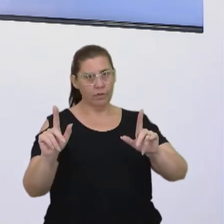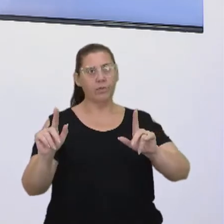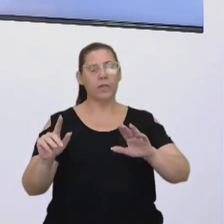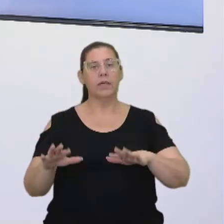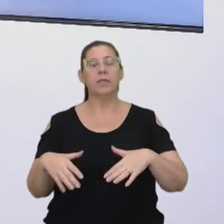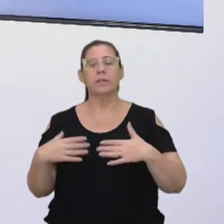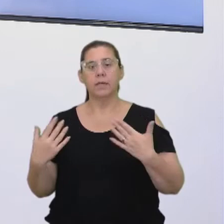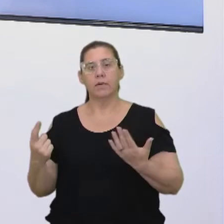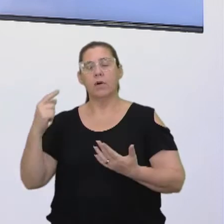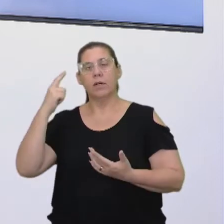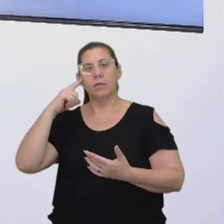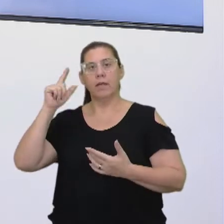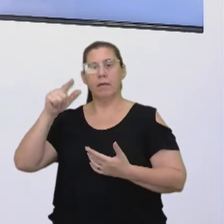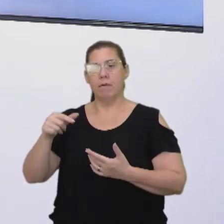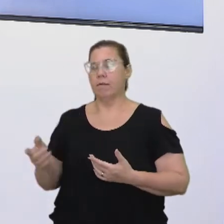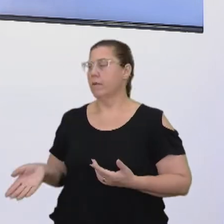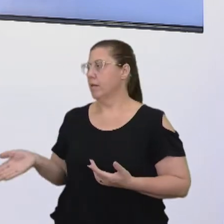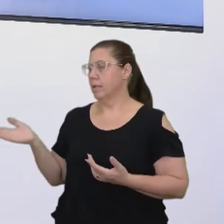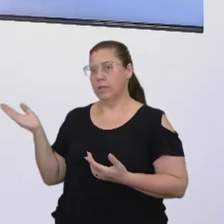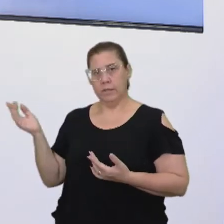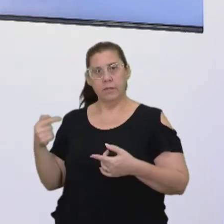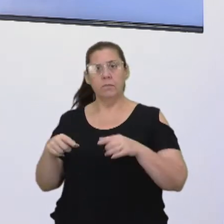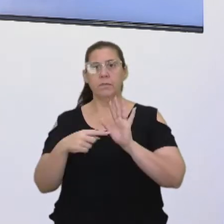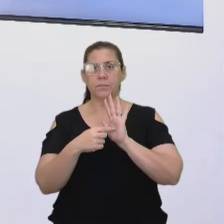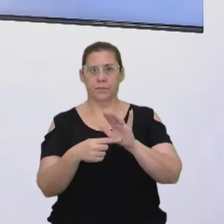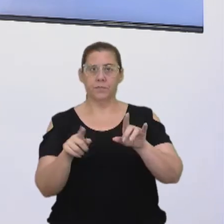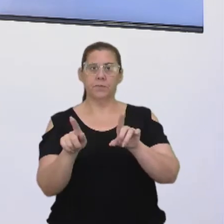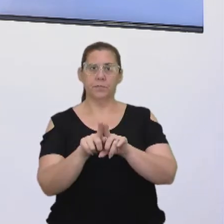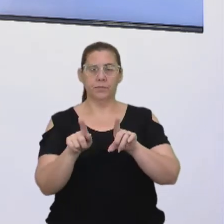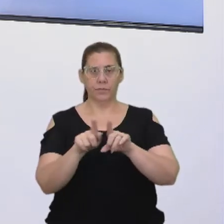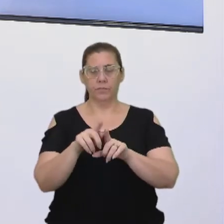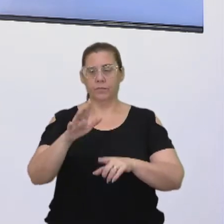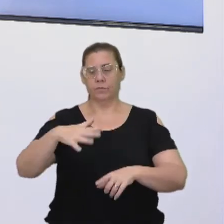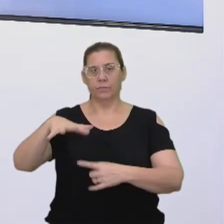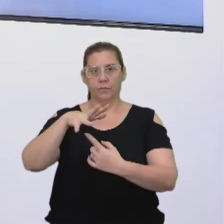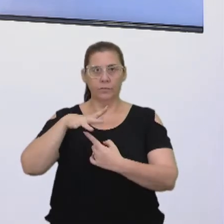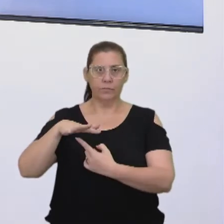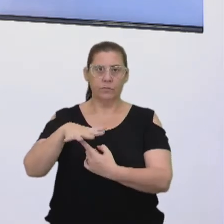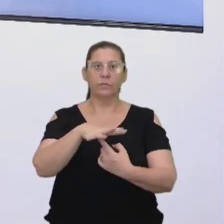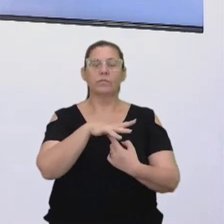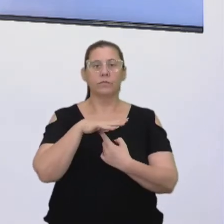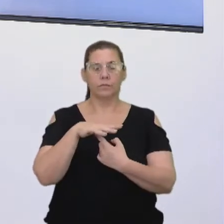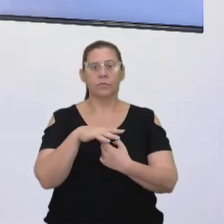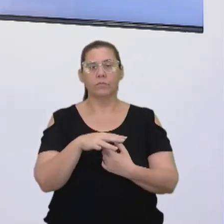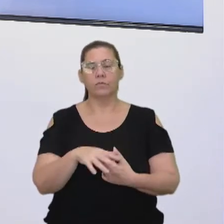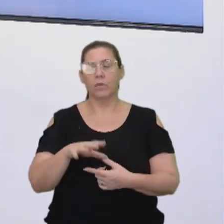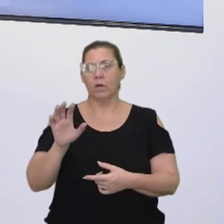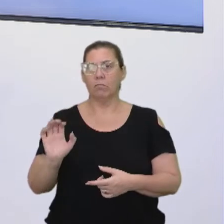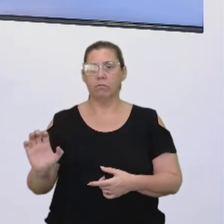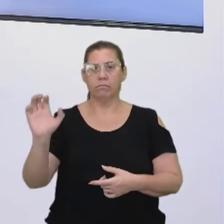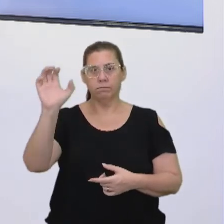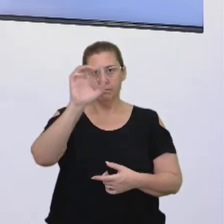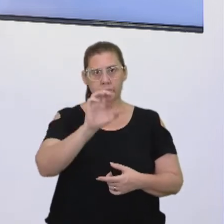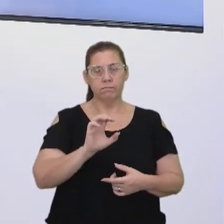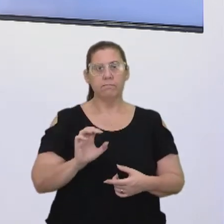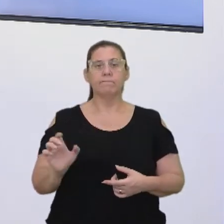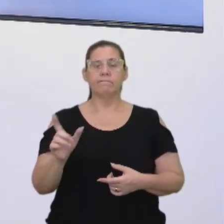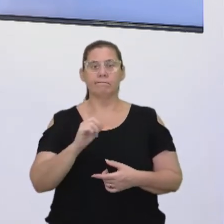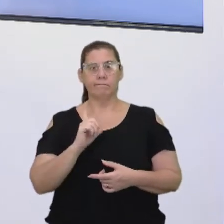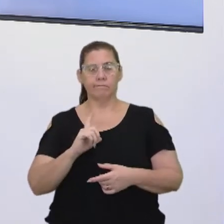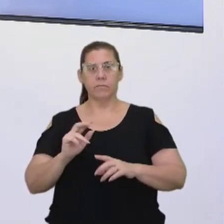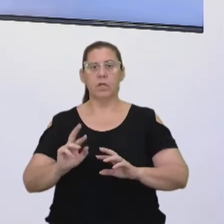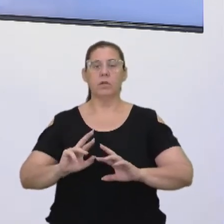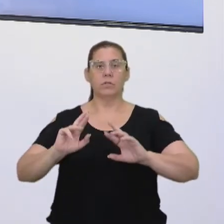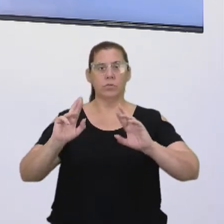Então, a ideia aqui é também trazer esses aspectos ambientais, né? cada região aqui, a gente também tem